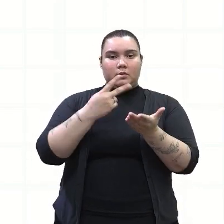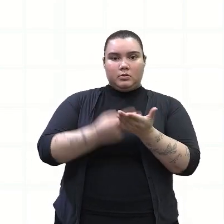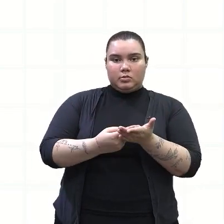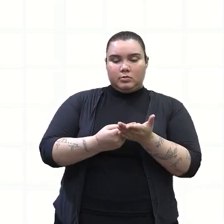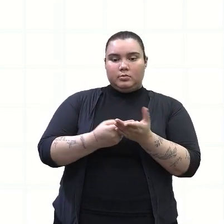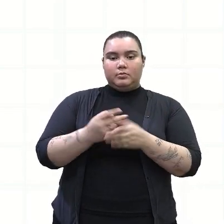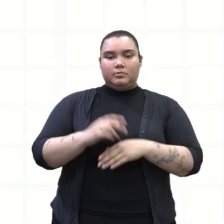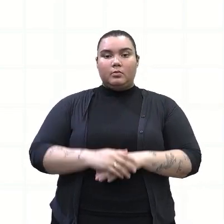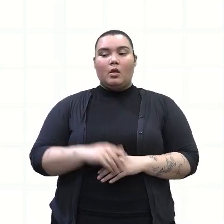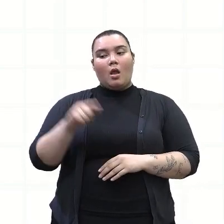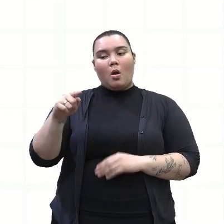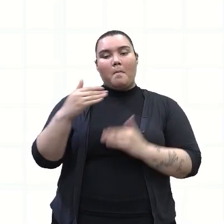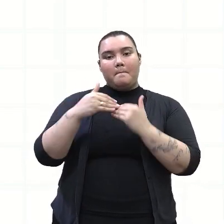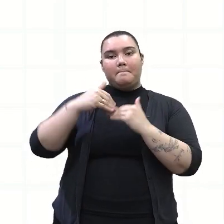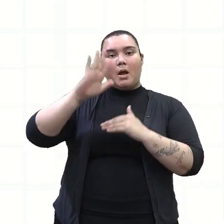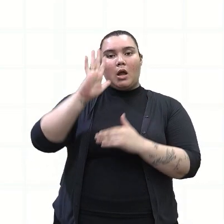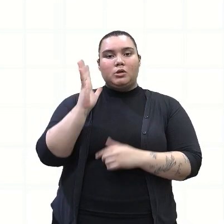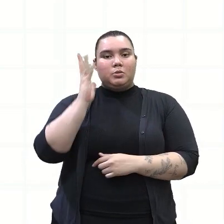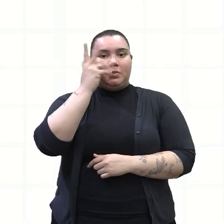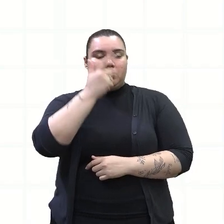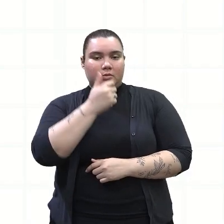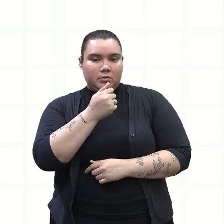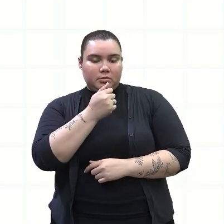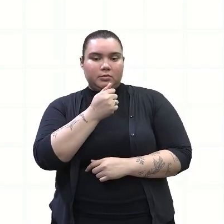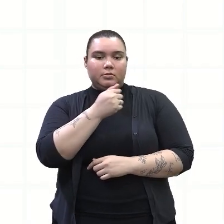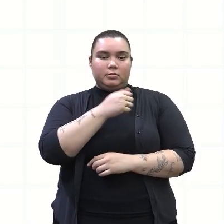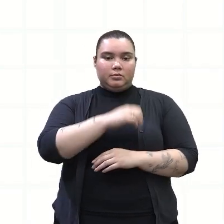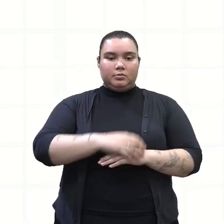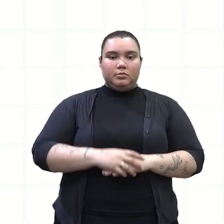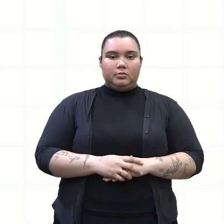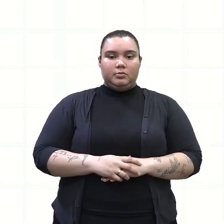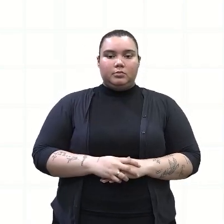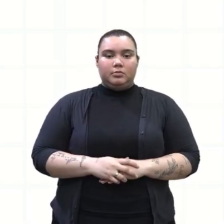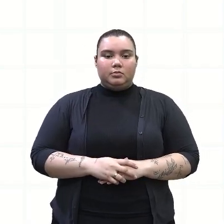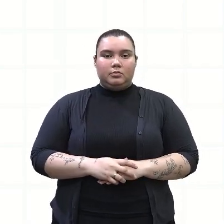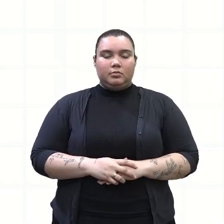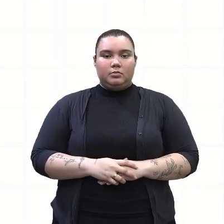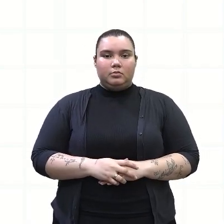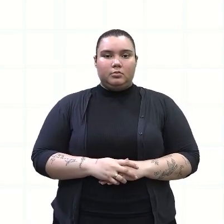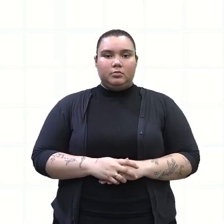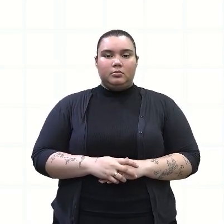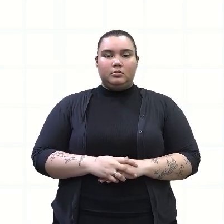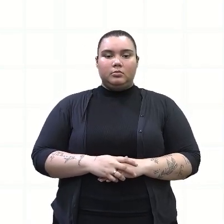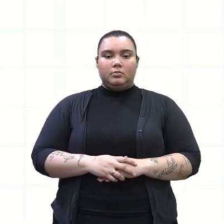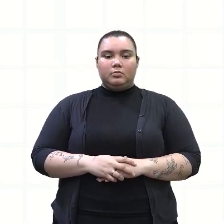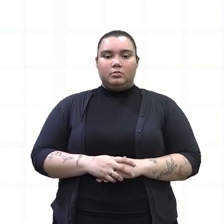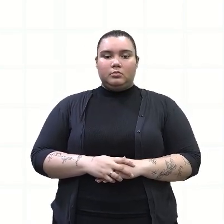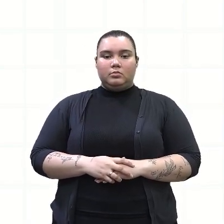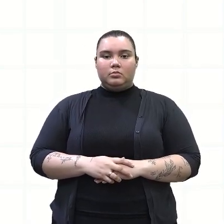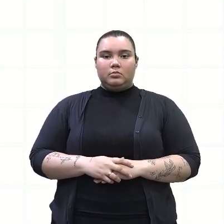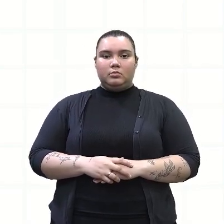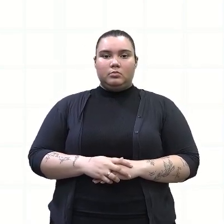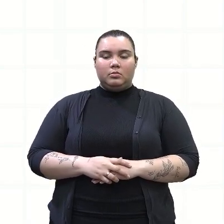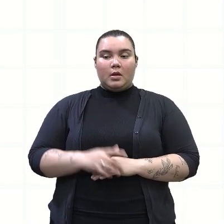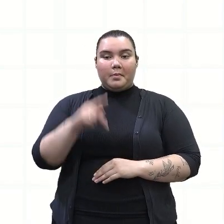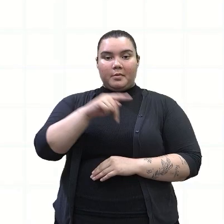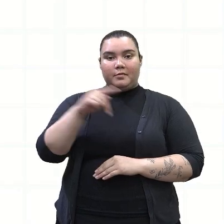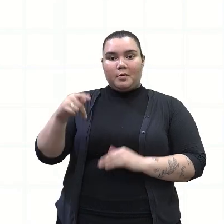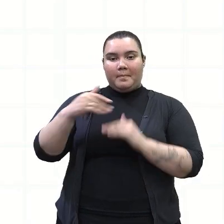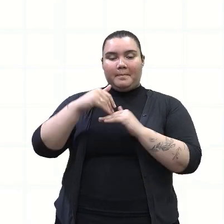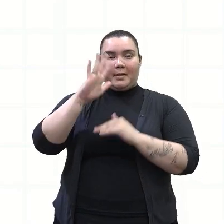beautiful? O mais bonito. Então, the most beautiful teacher in the world, a teacher mais linda no mundo